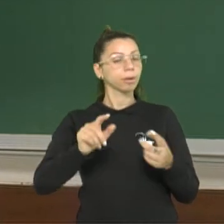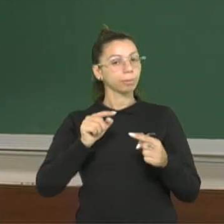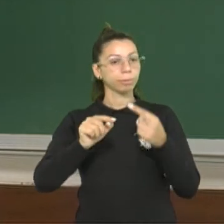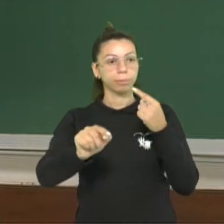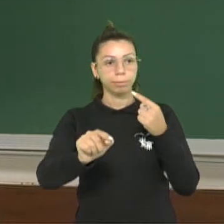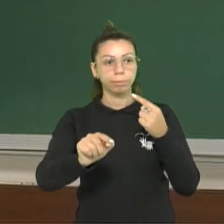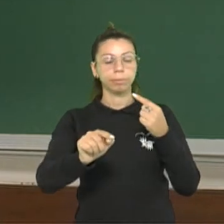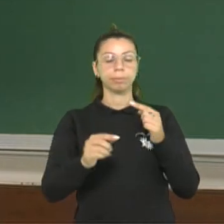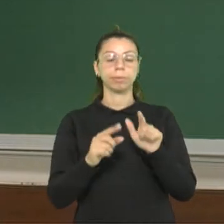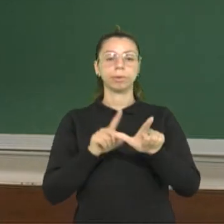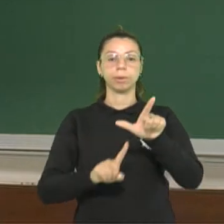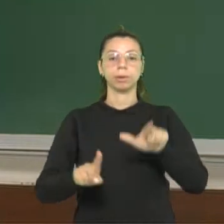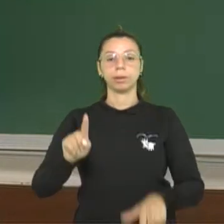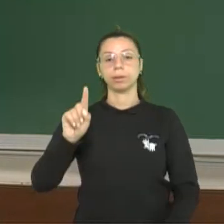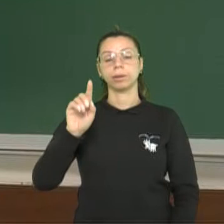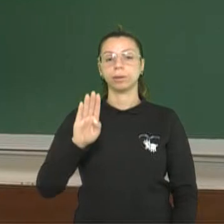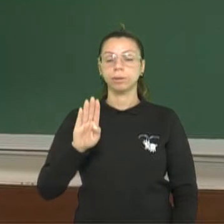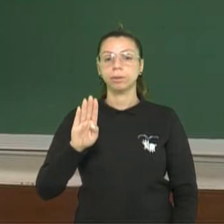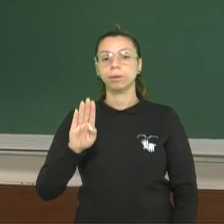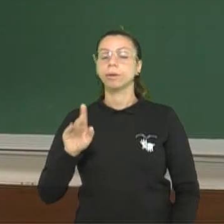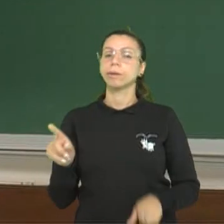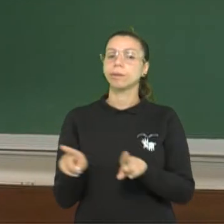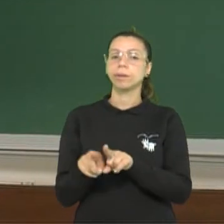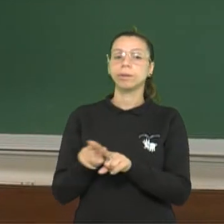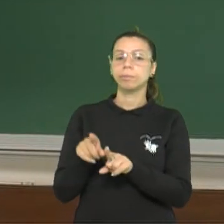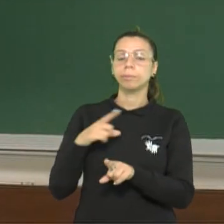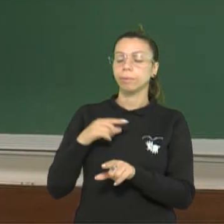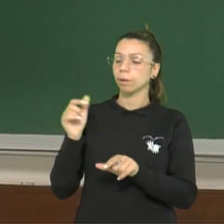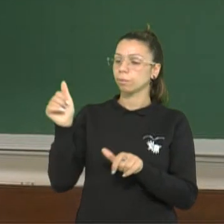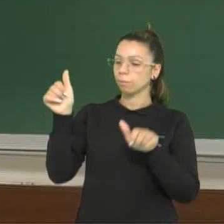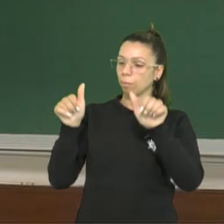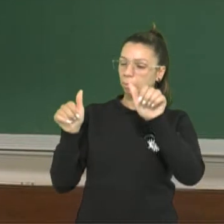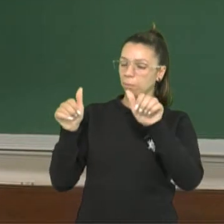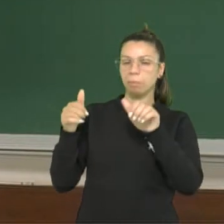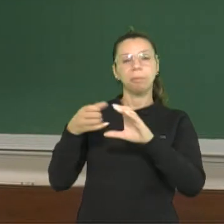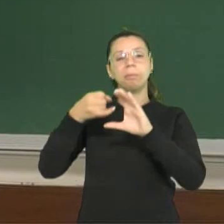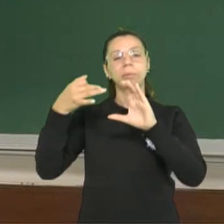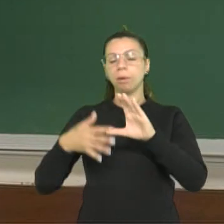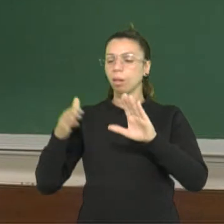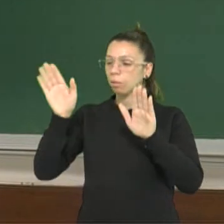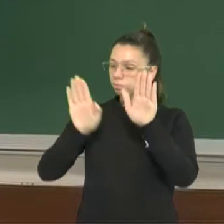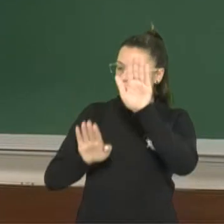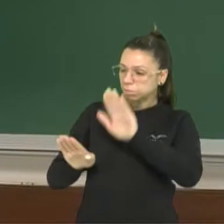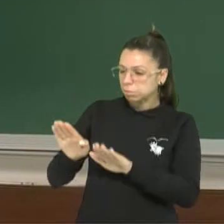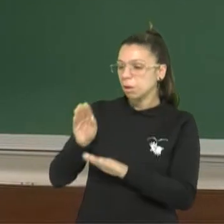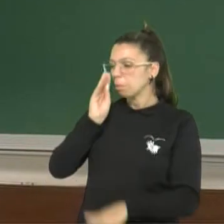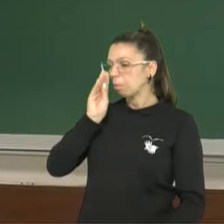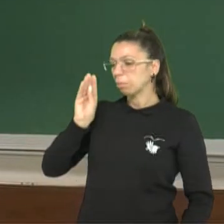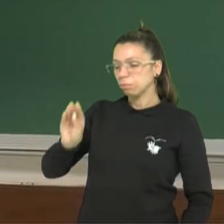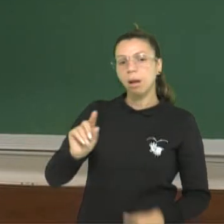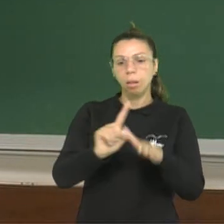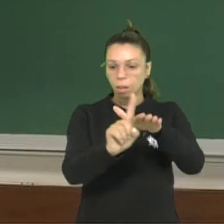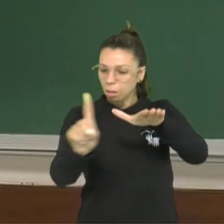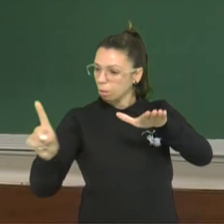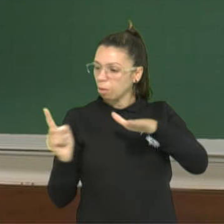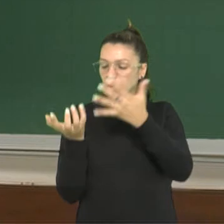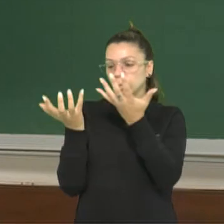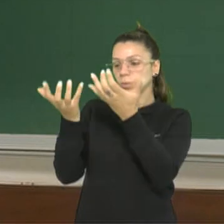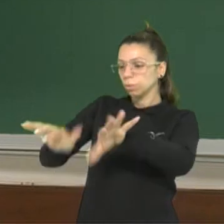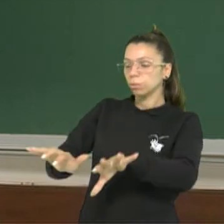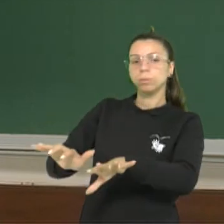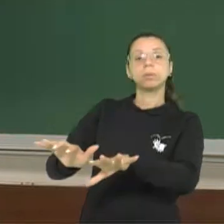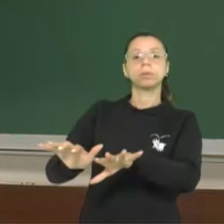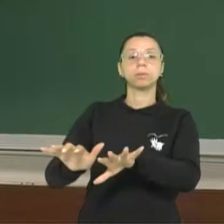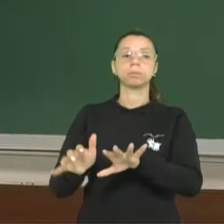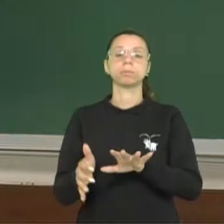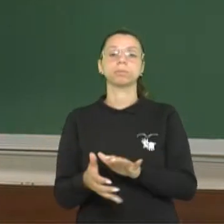prejuízo. Rechazar pessoas por suas características. O que, que seria rechazar? Excluir, não querer, né, de alguma